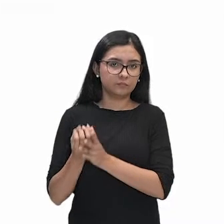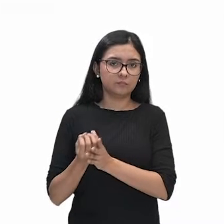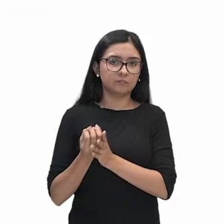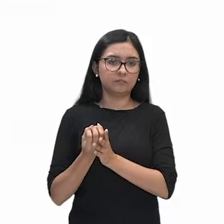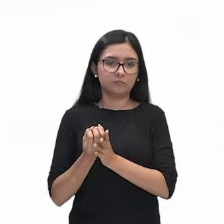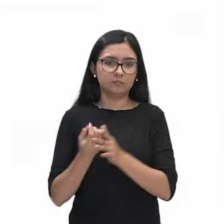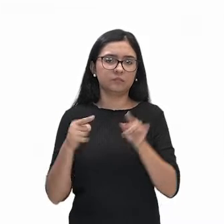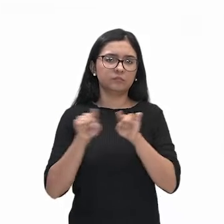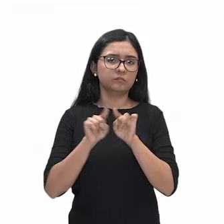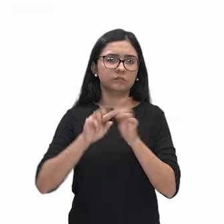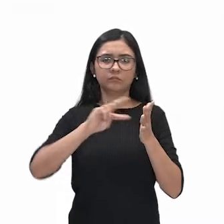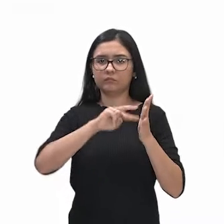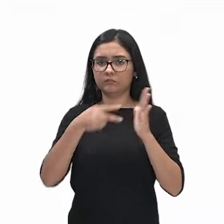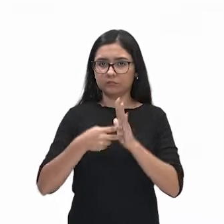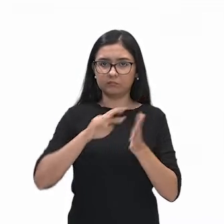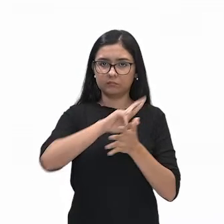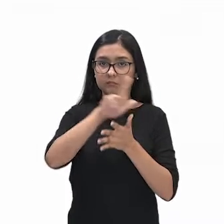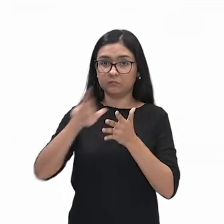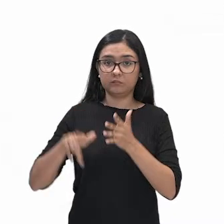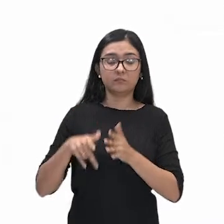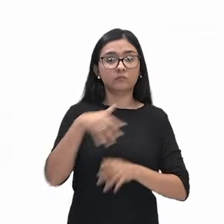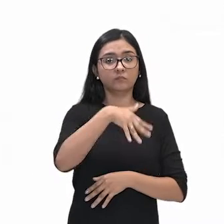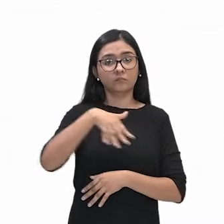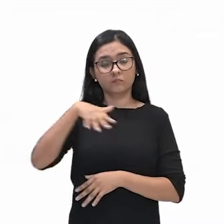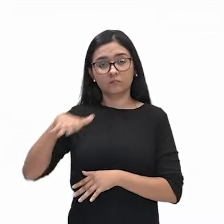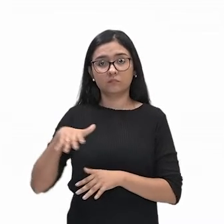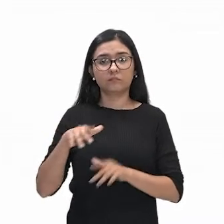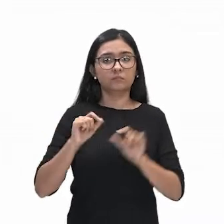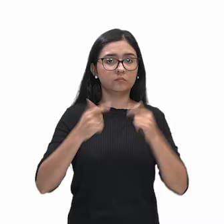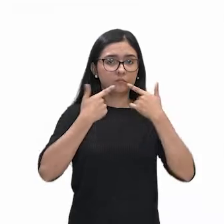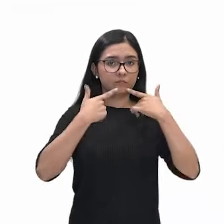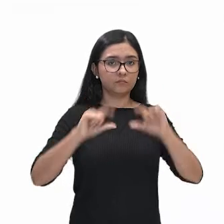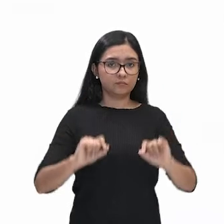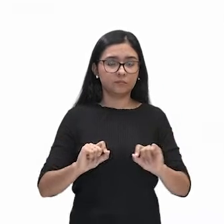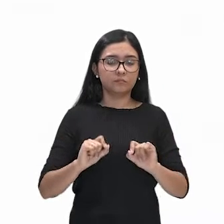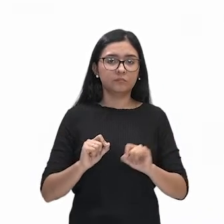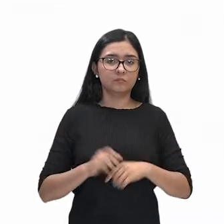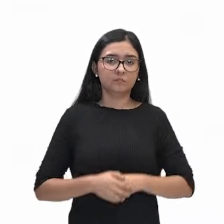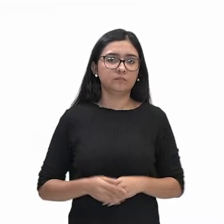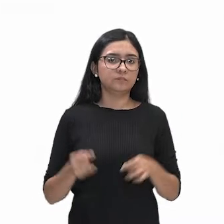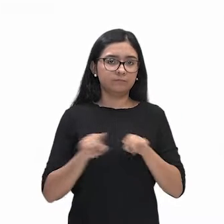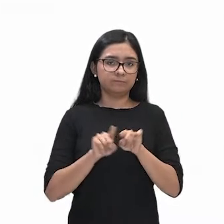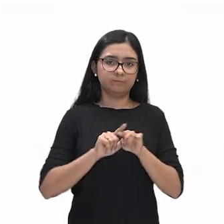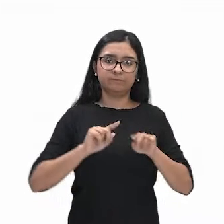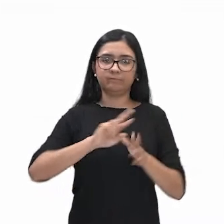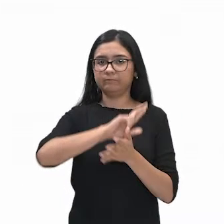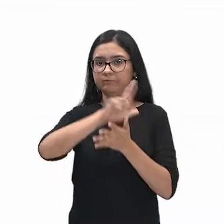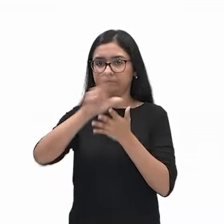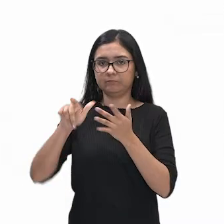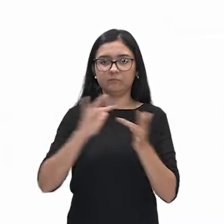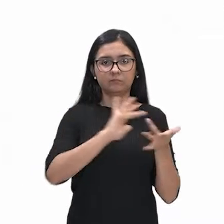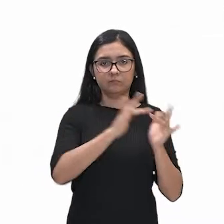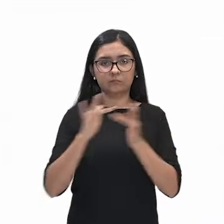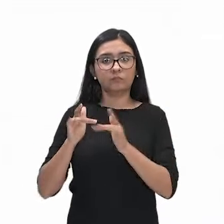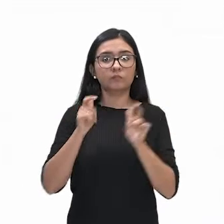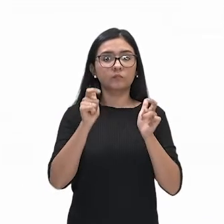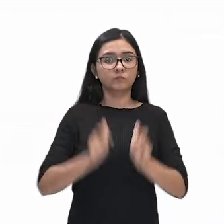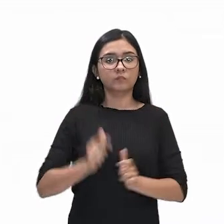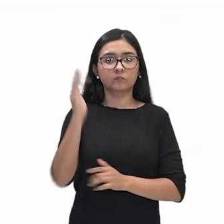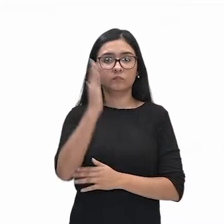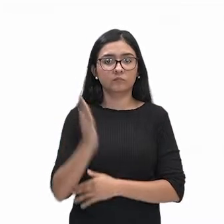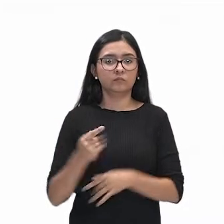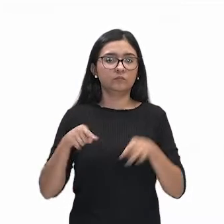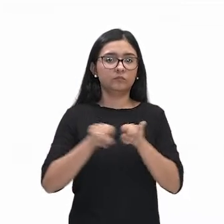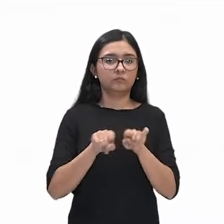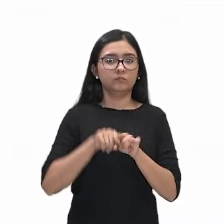de sentido nas diferentes linguagens e nos diferentes contextos, local,